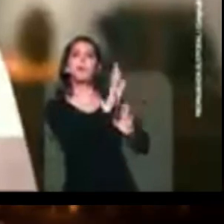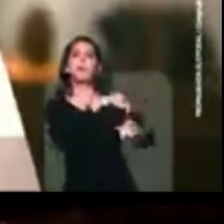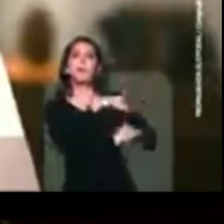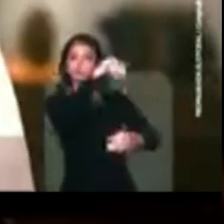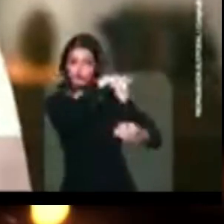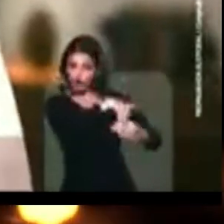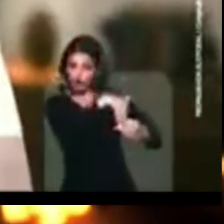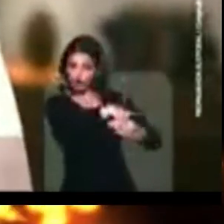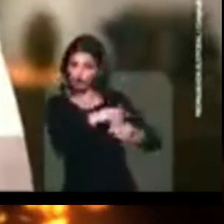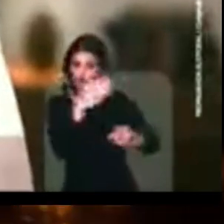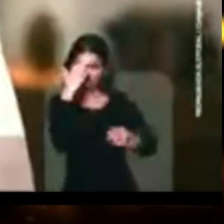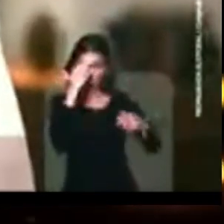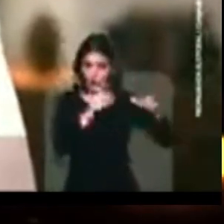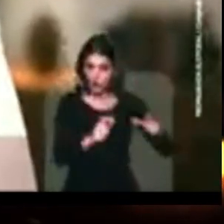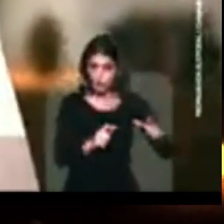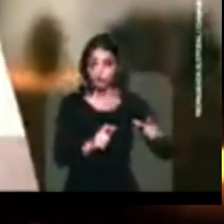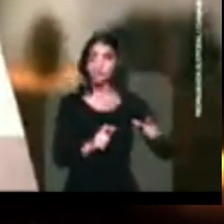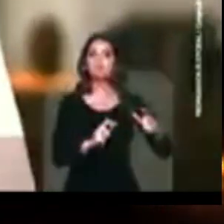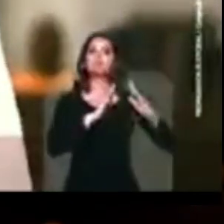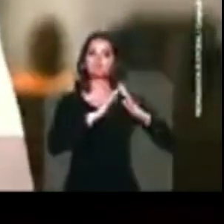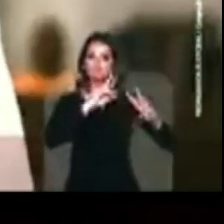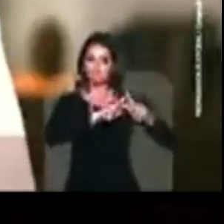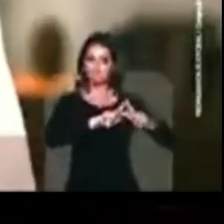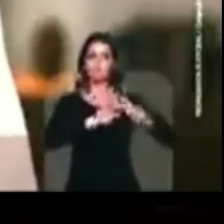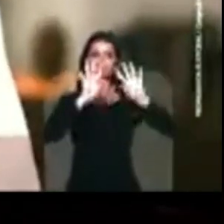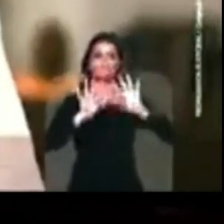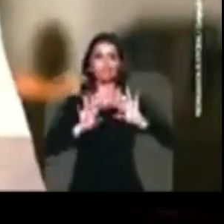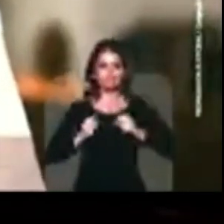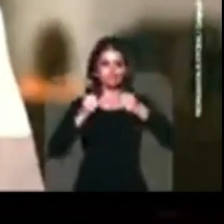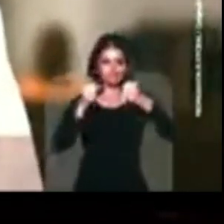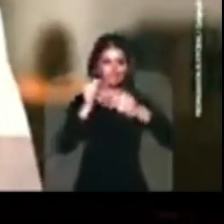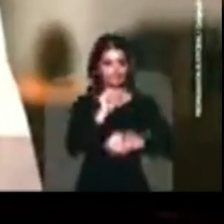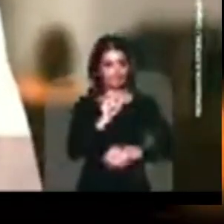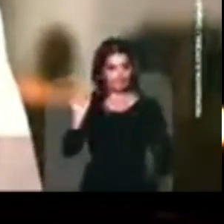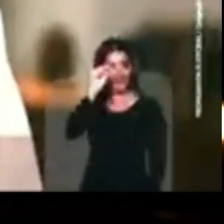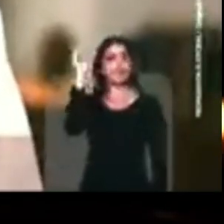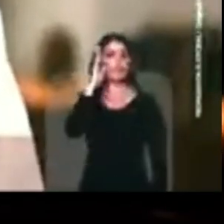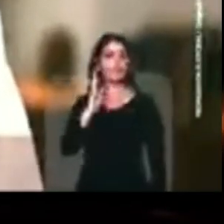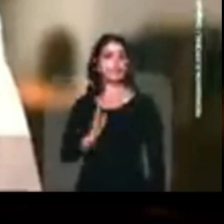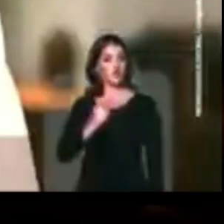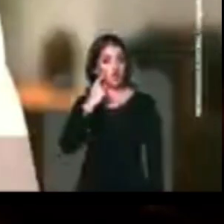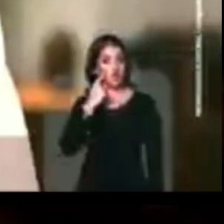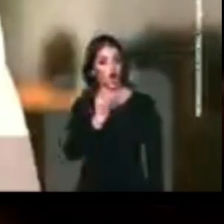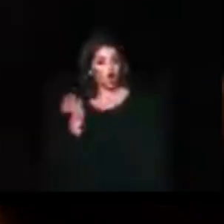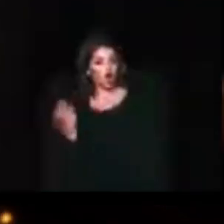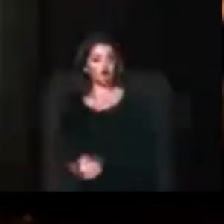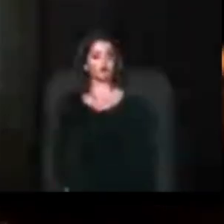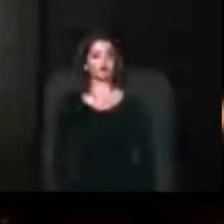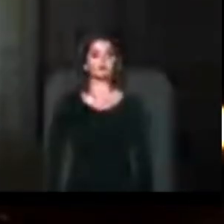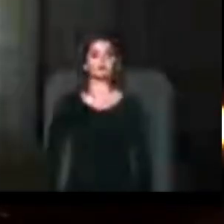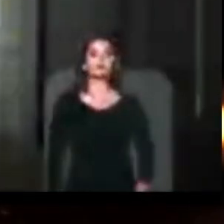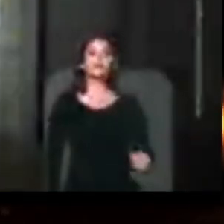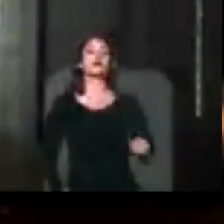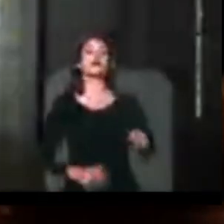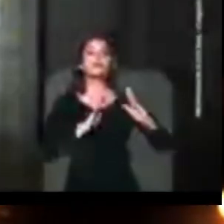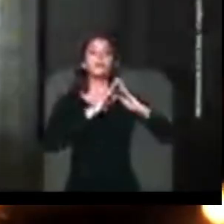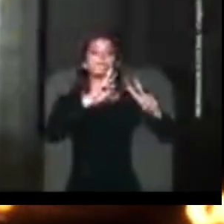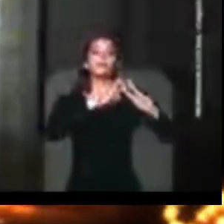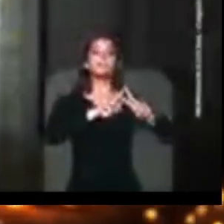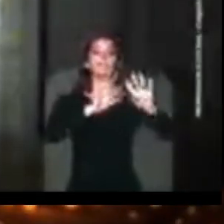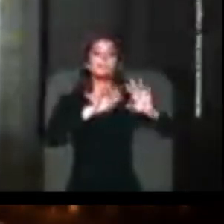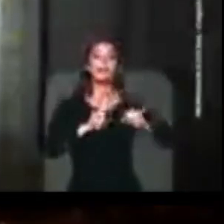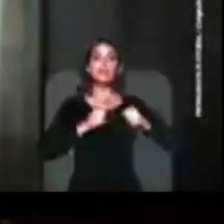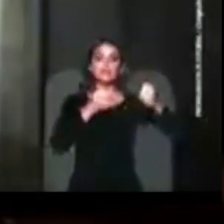primeiro turno das eleições? Nas cadeias e nos presídios do Brasil. Olha só. No presídio de